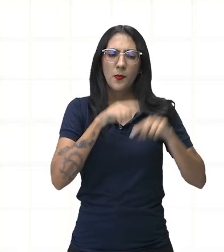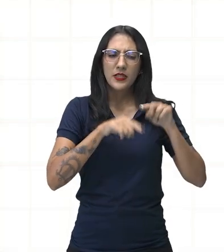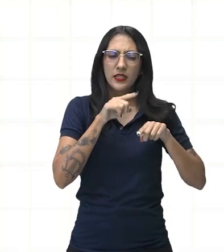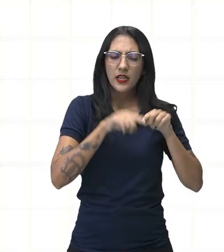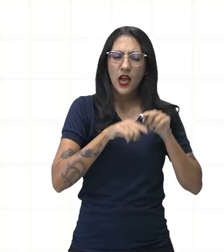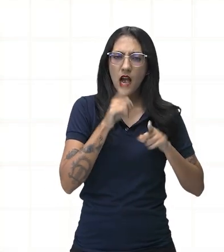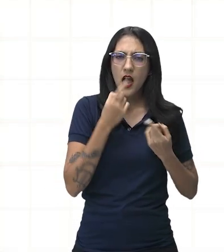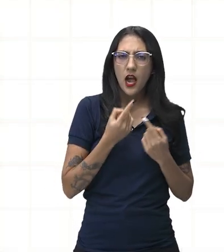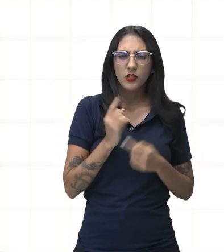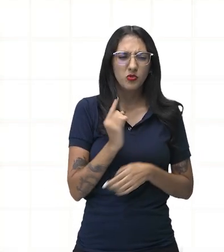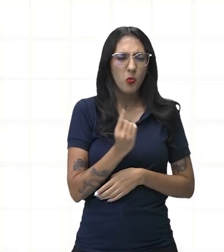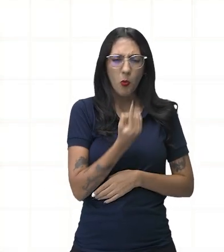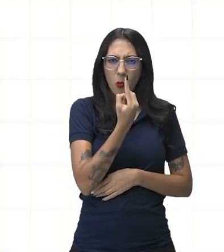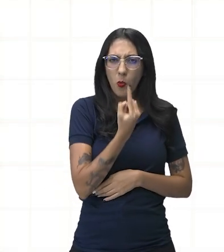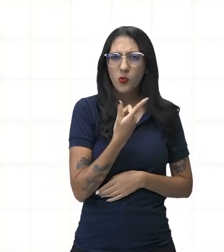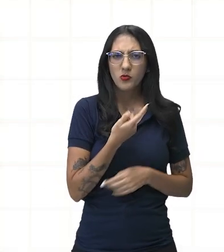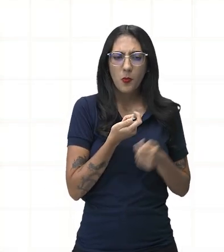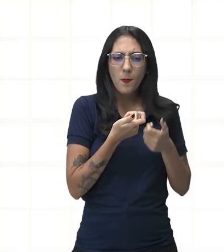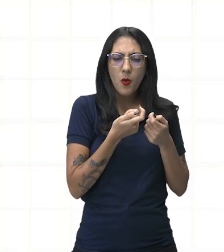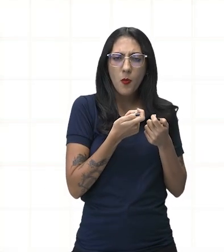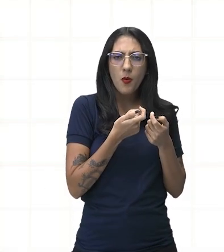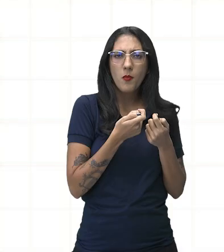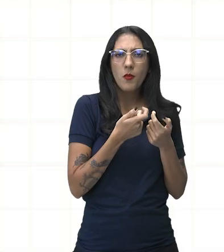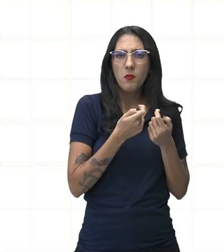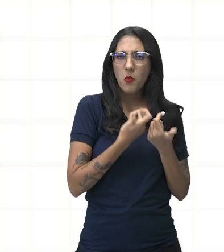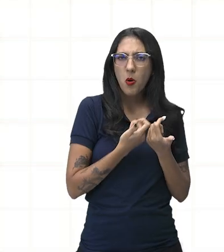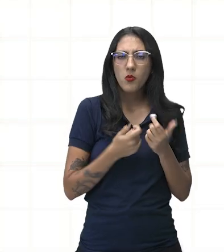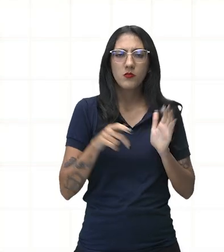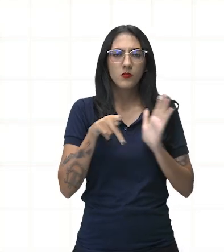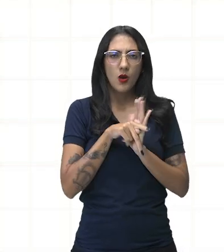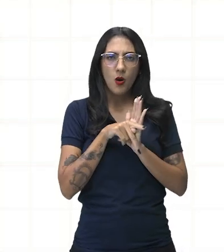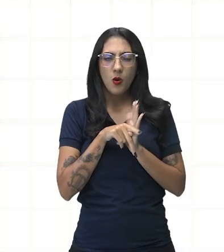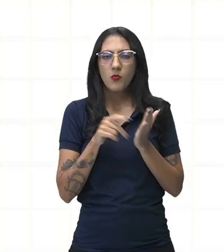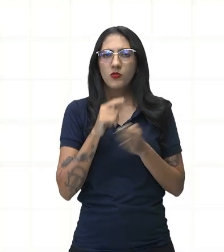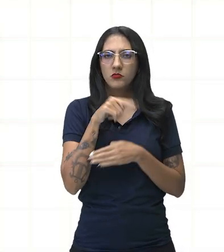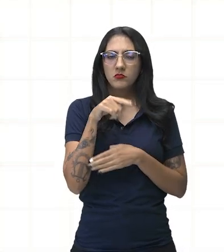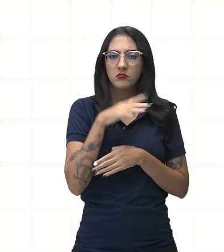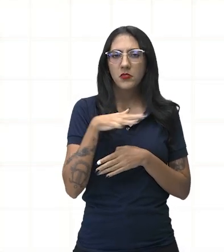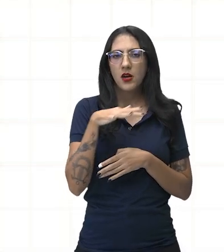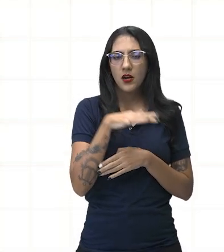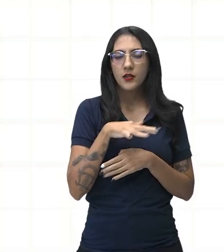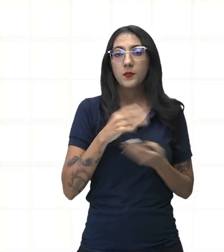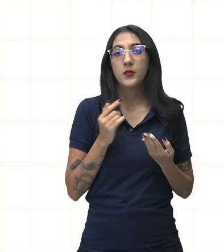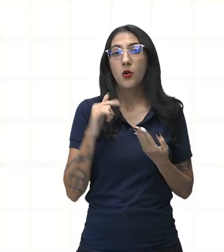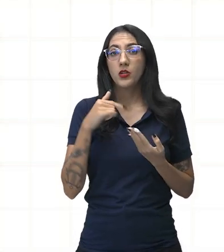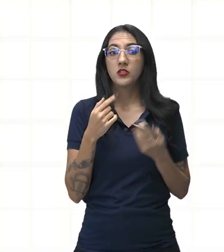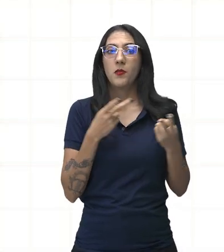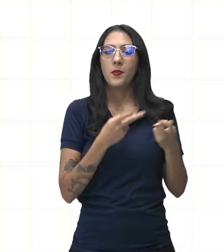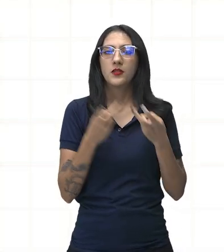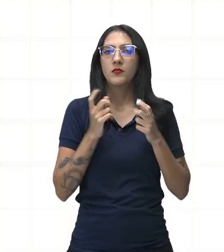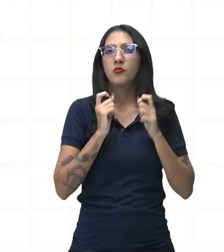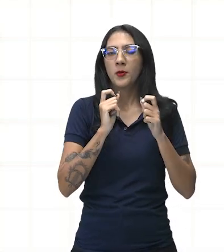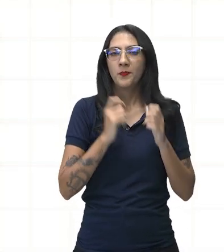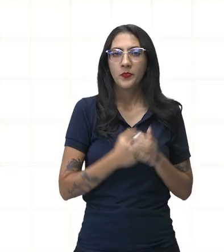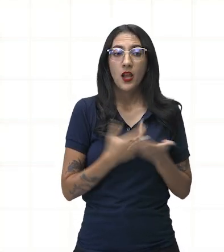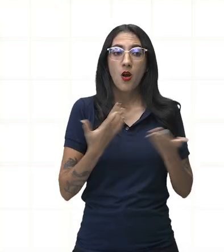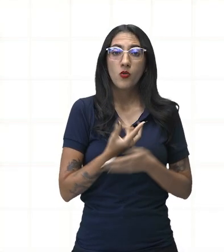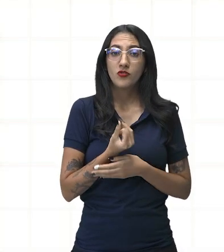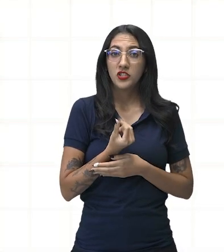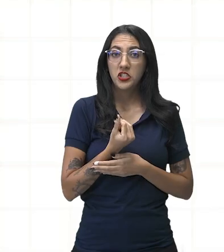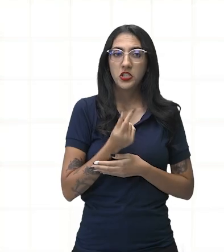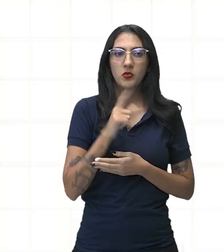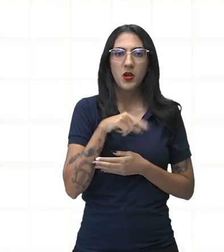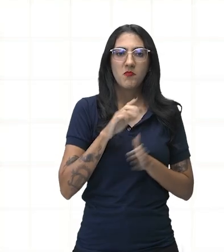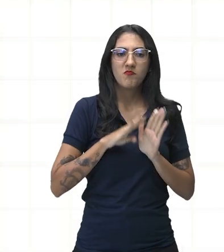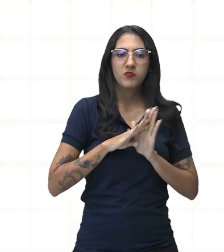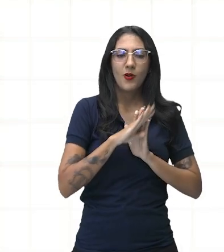se encontrar, né, que acaba sendo mais exclusivo, na verdade, a gente observa que o valor ele tende